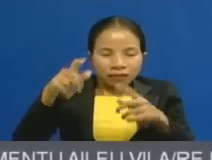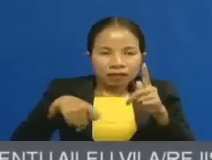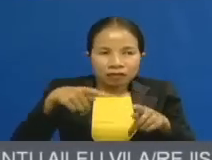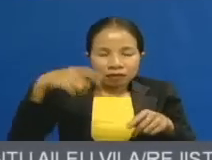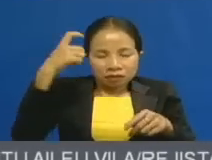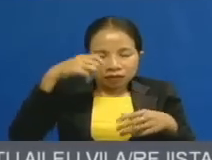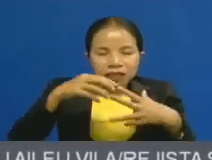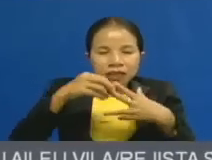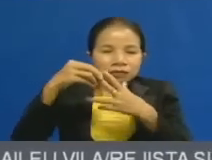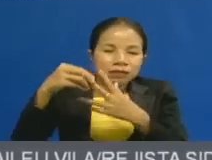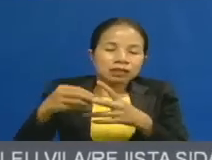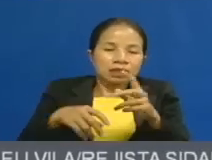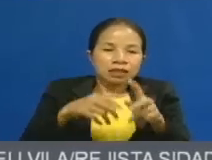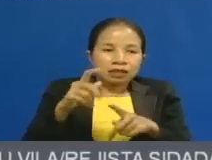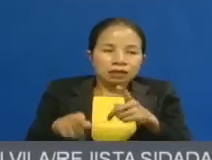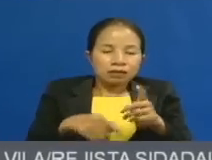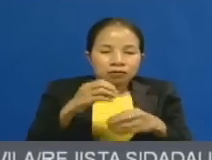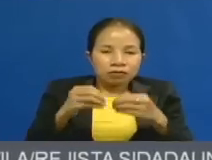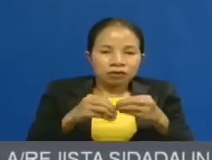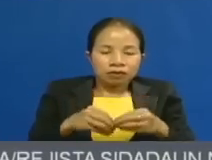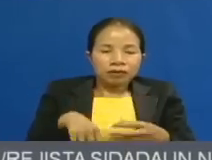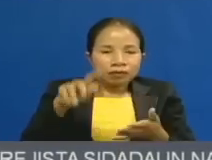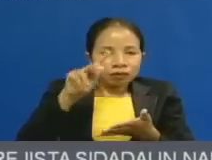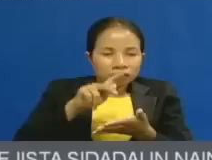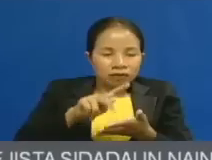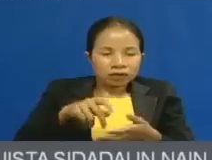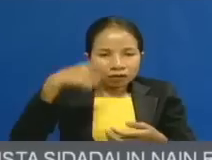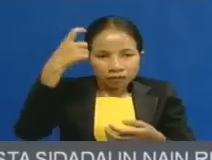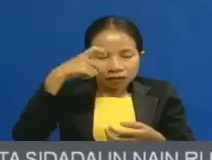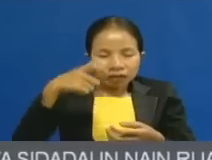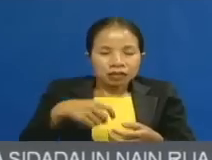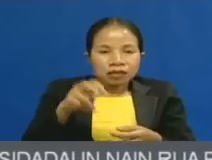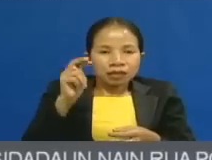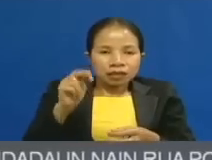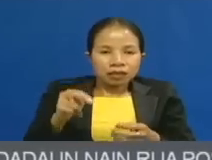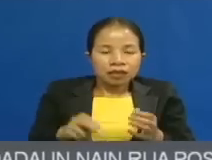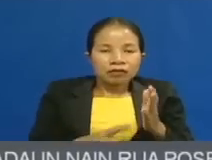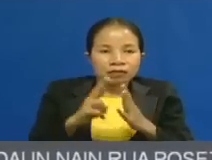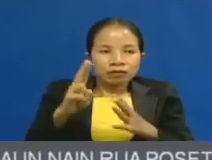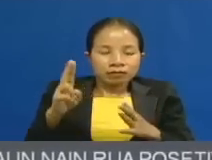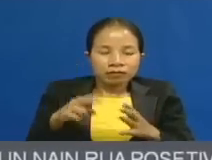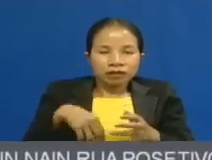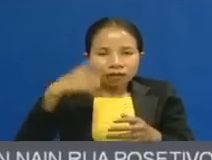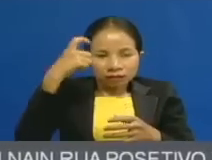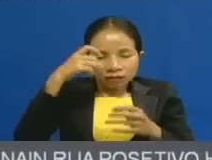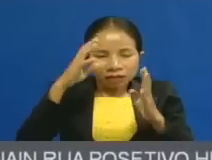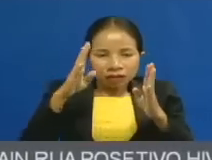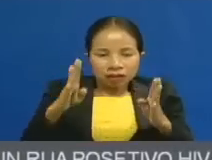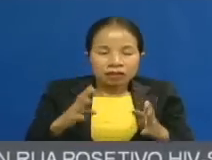ema especialistas ema sir be hare di banini profissão acadêmica ninia nível ninia grau de intelectualidade